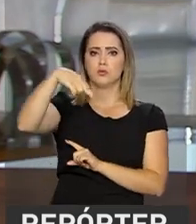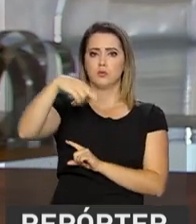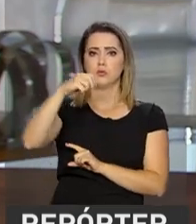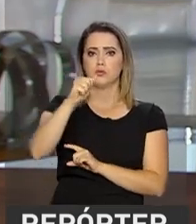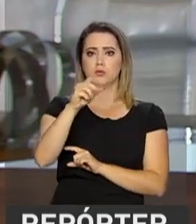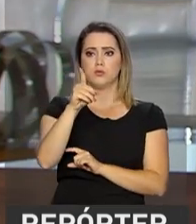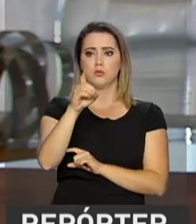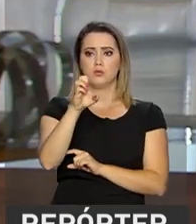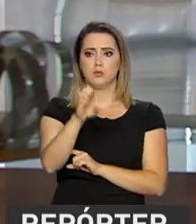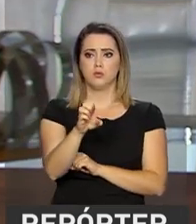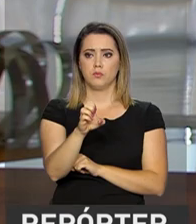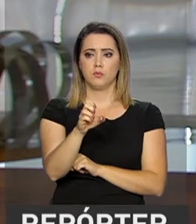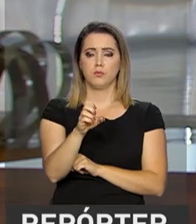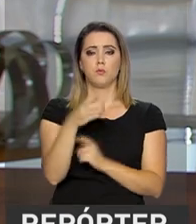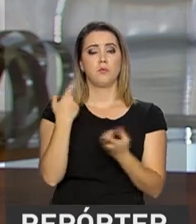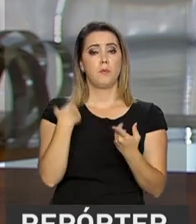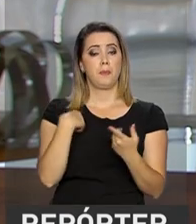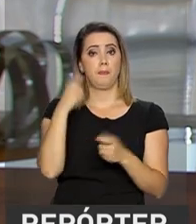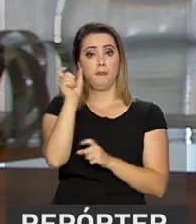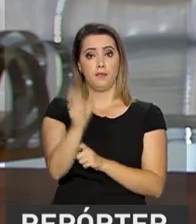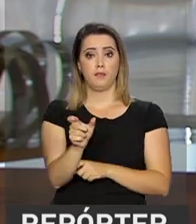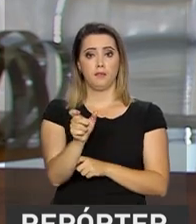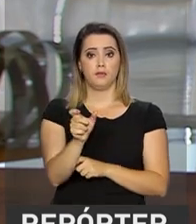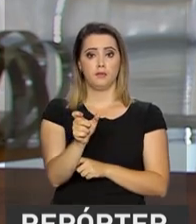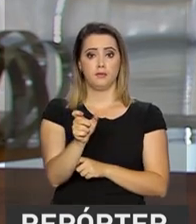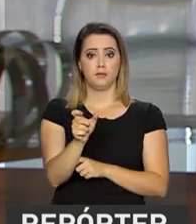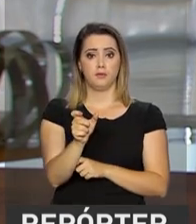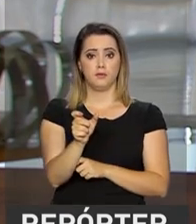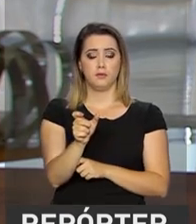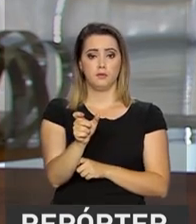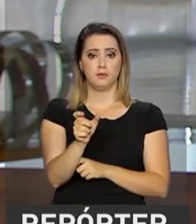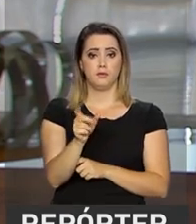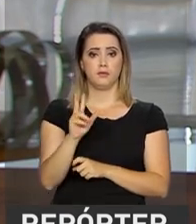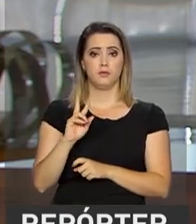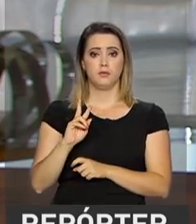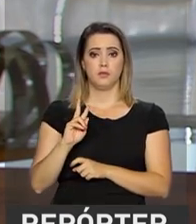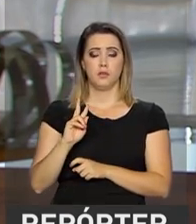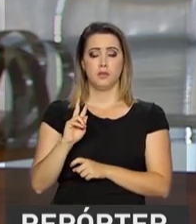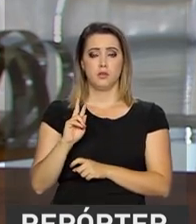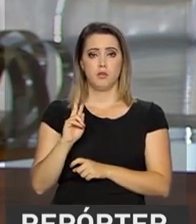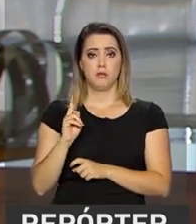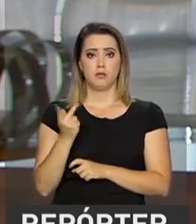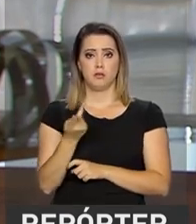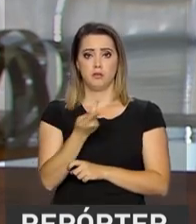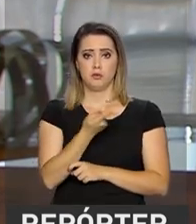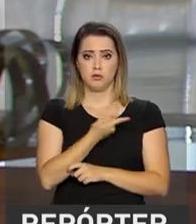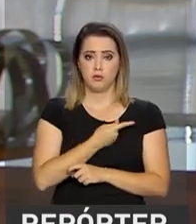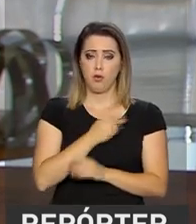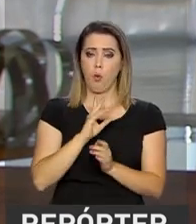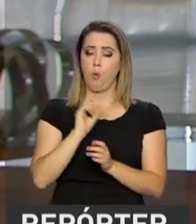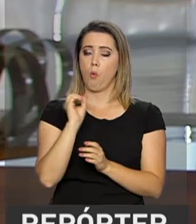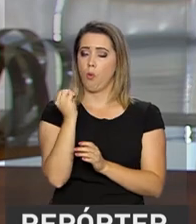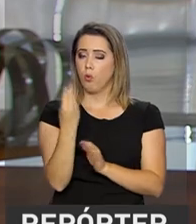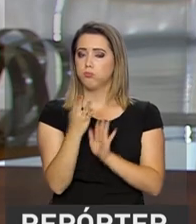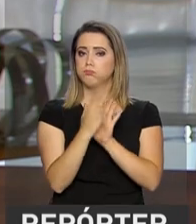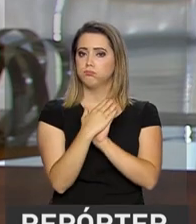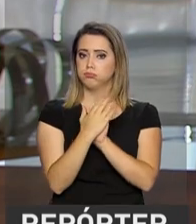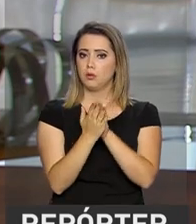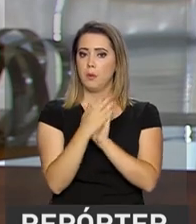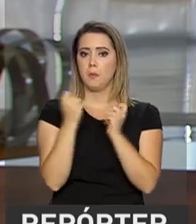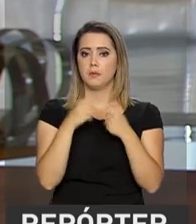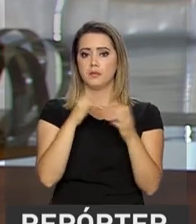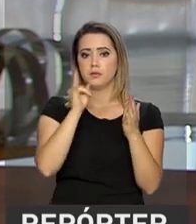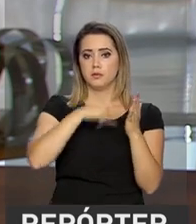desempenho dos estudantes os candidatos travestis ou transexuais deverão enviar os seguintes documentos ao